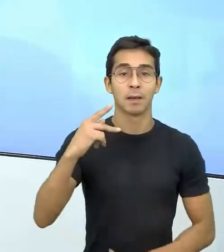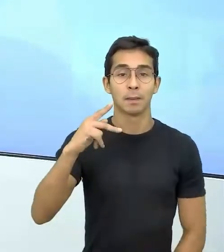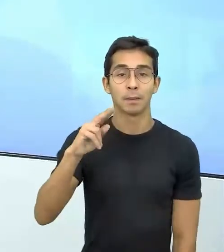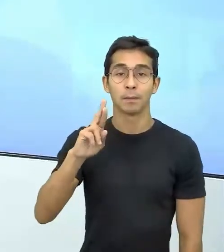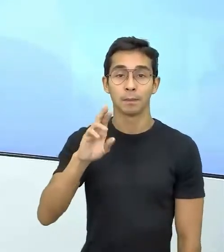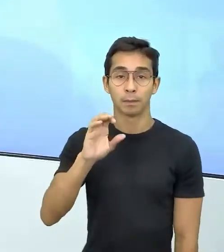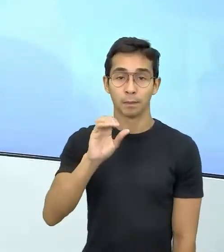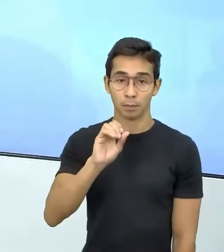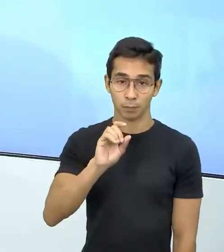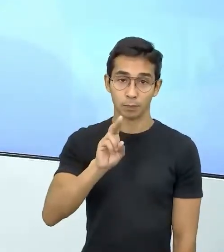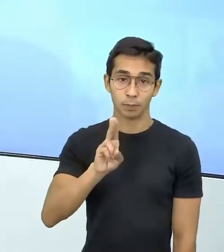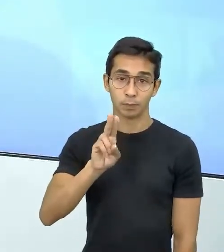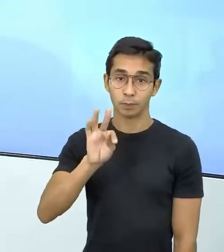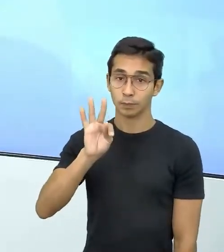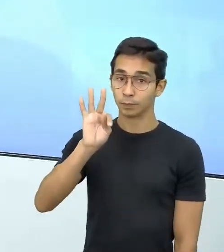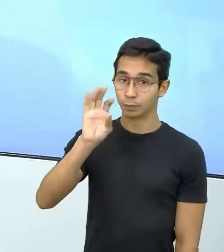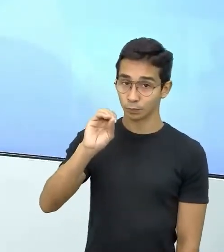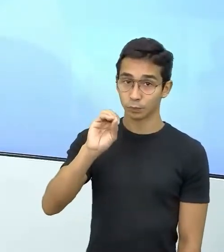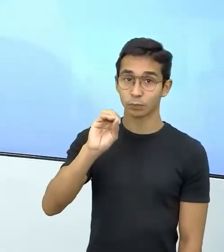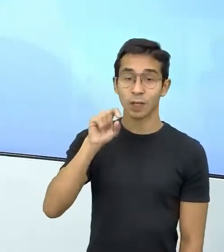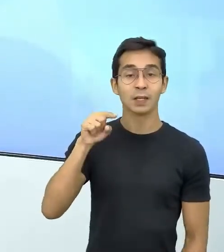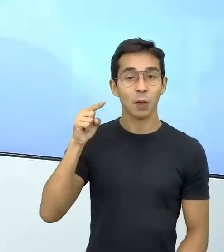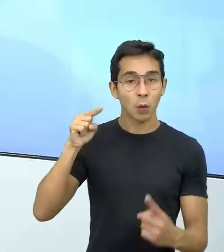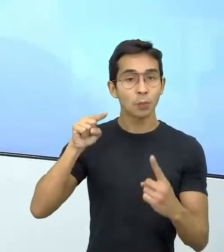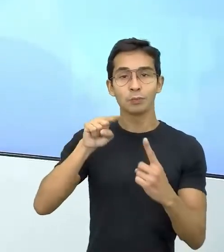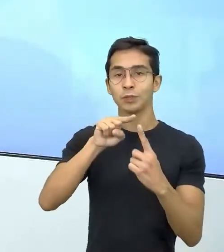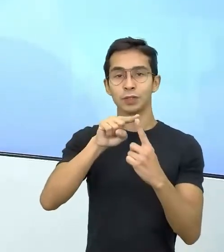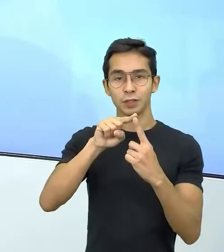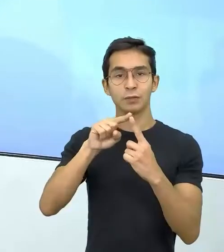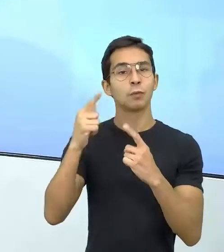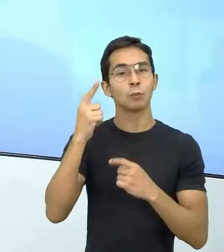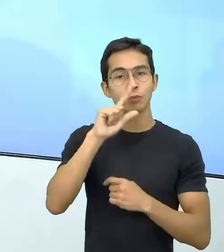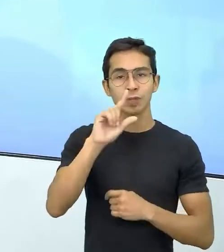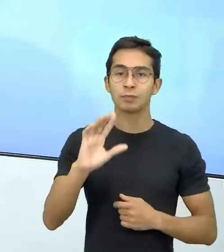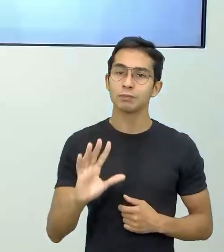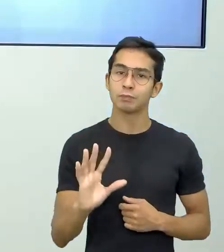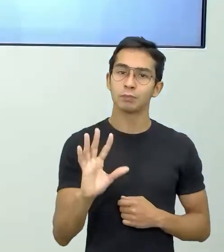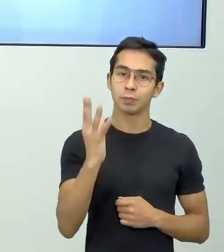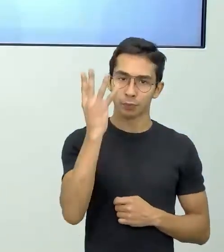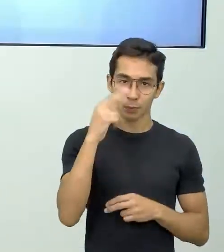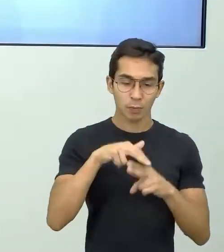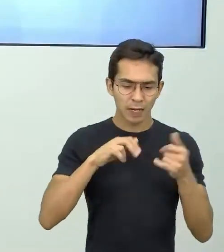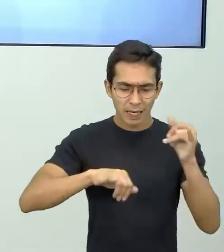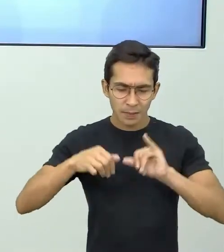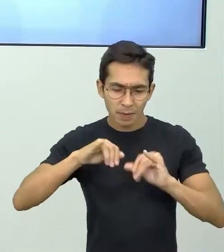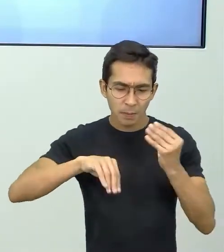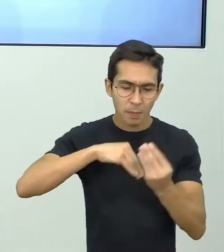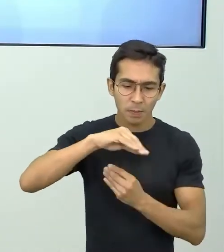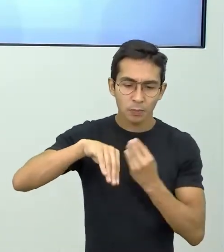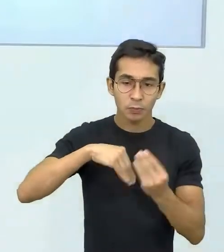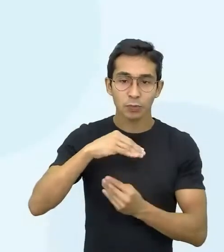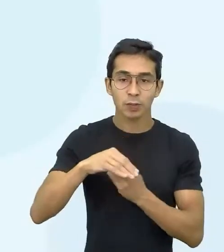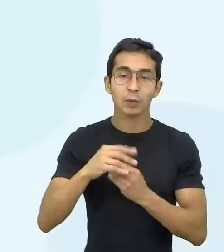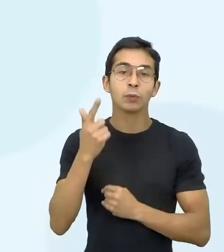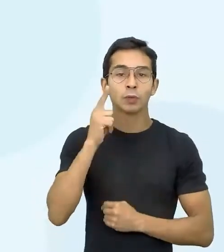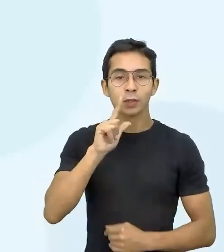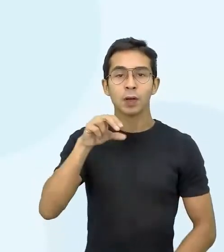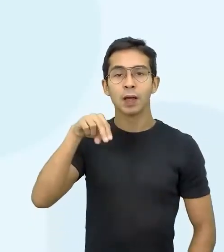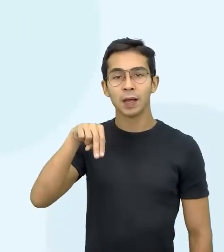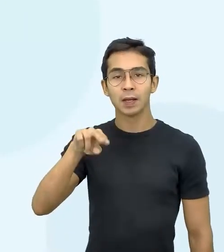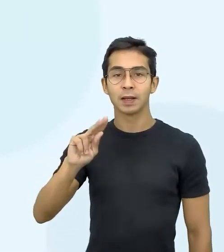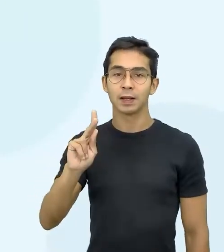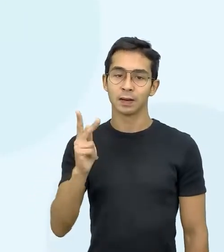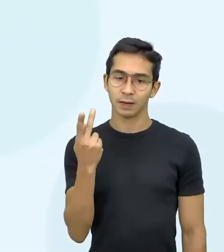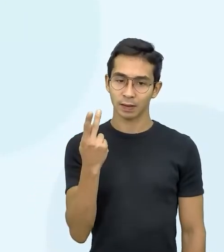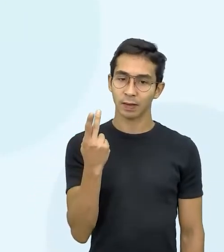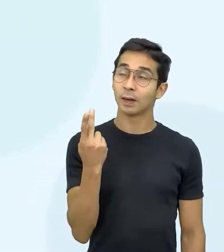de interesse que irá ser obtido quando nós conduzirmos uma reação química. Nesse caso, era a amônia, ou seja, 2